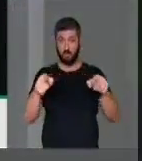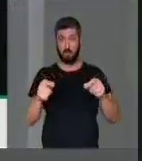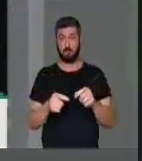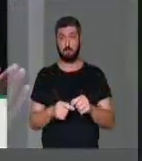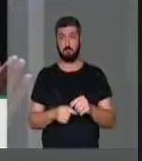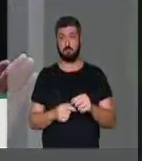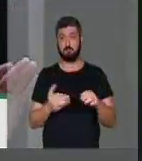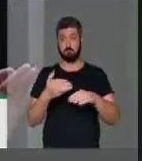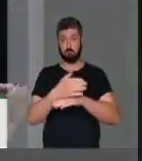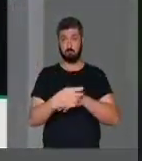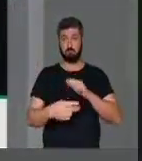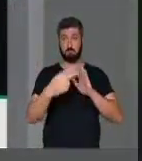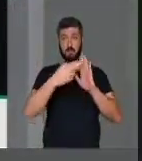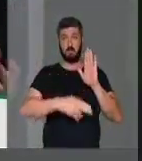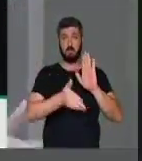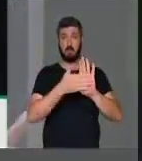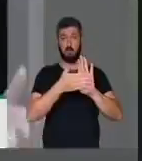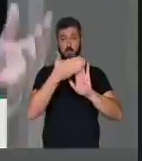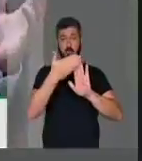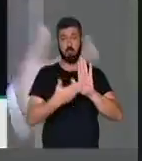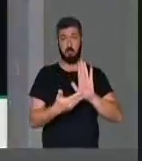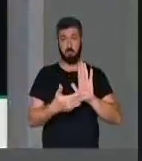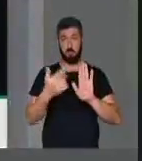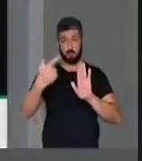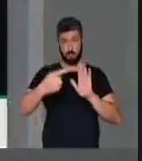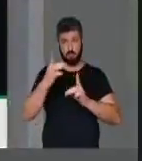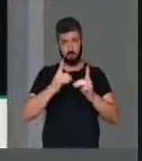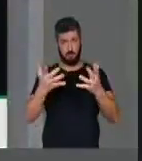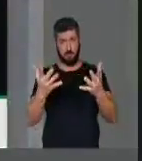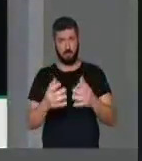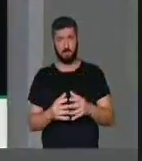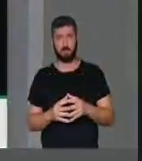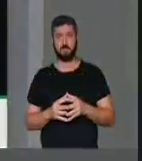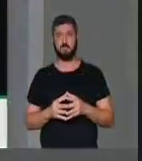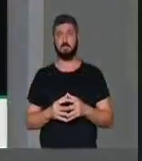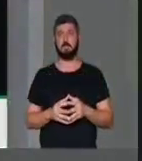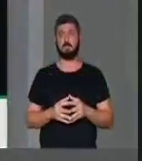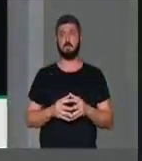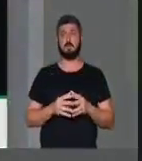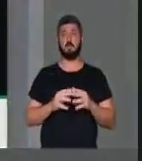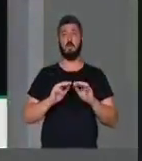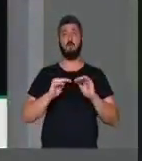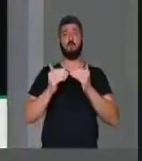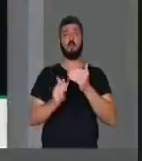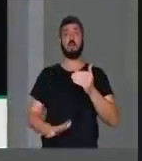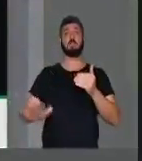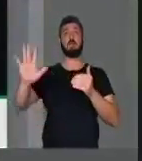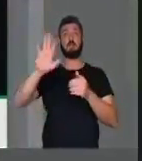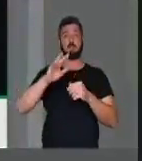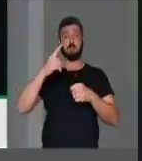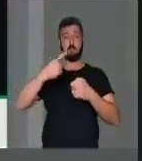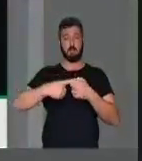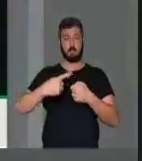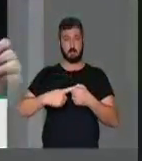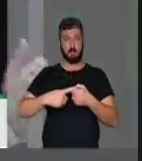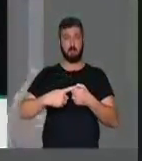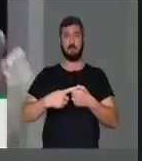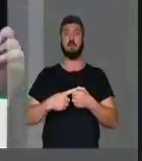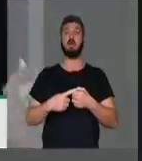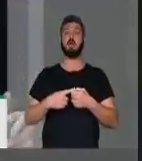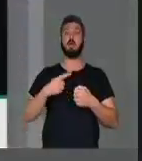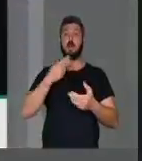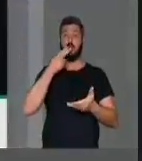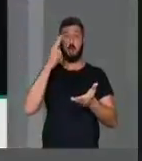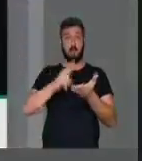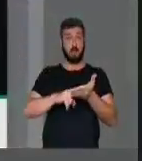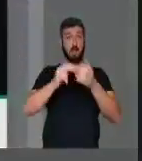Quem quiser ter acesso está aqui na nossa mão, para a gente discutir, para a gente dialogar. A Confederação Nacional dos Municípios, numa